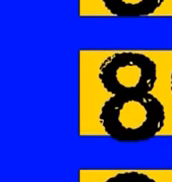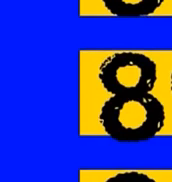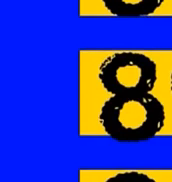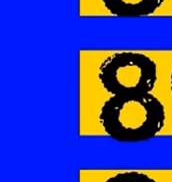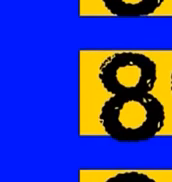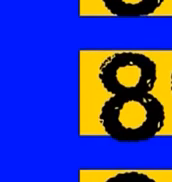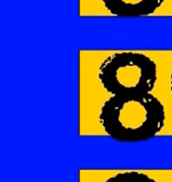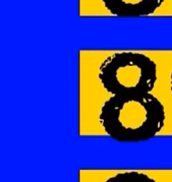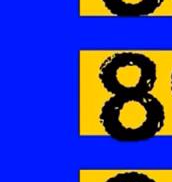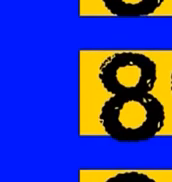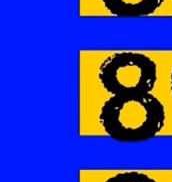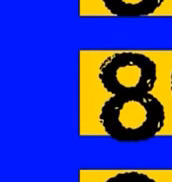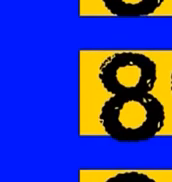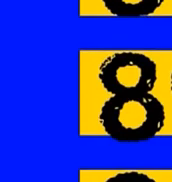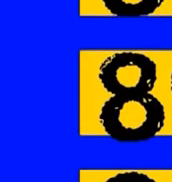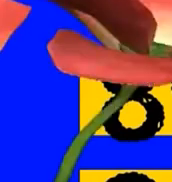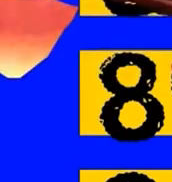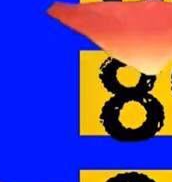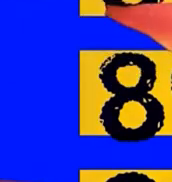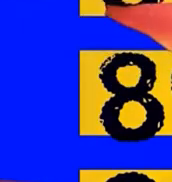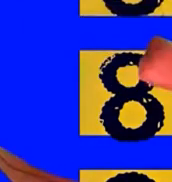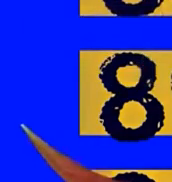89, 90.